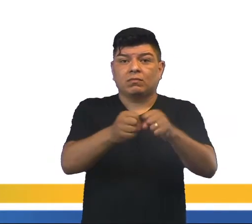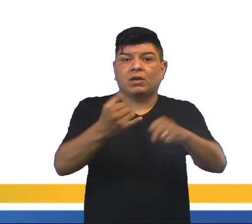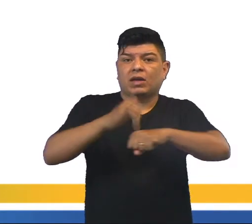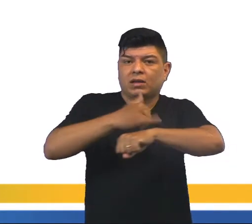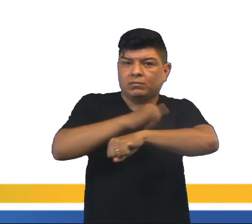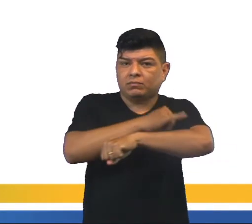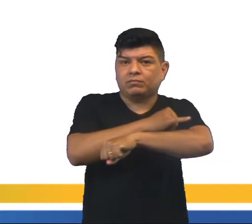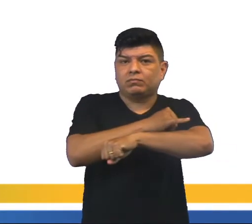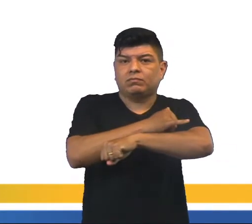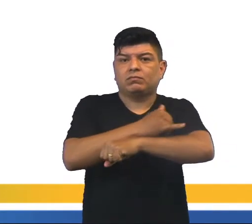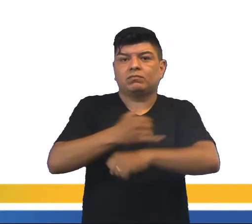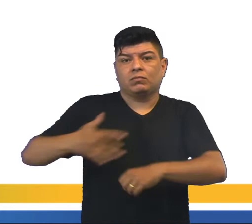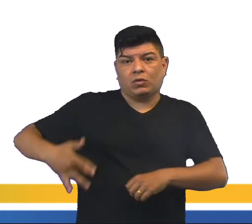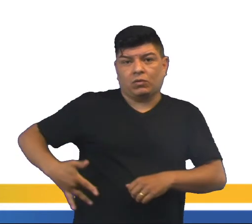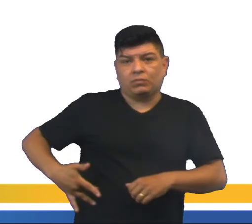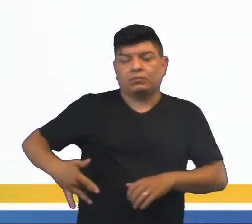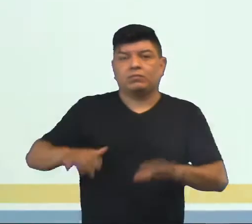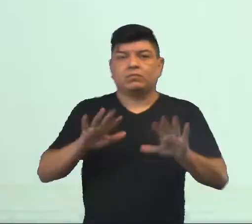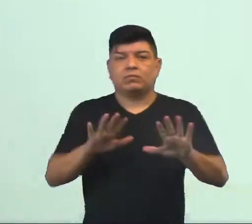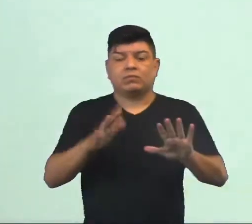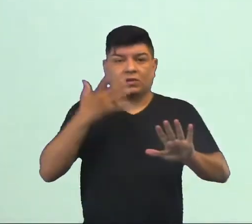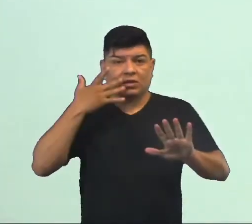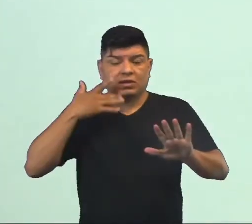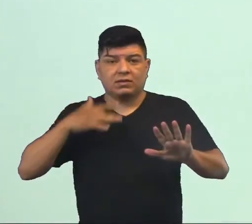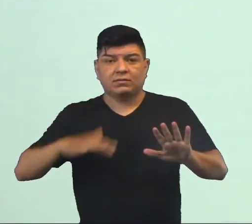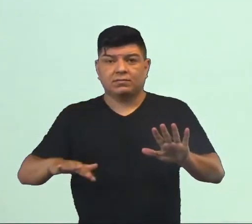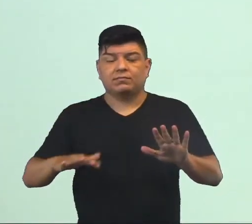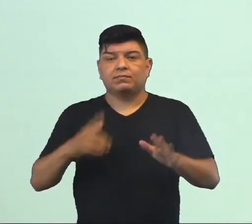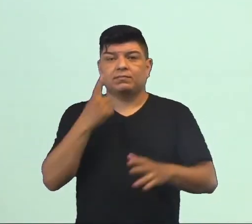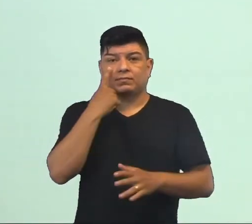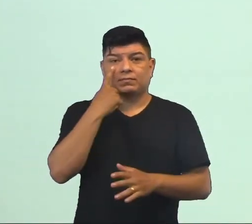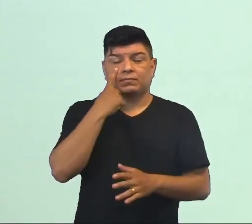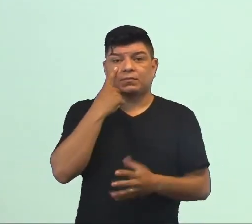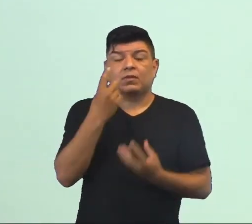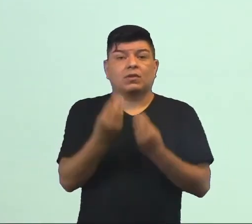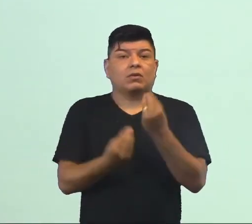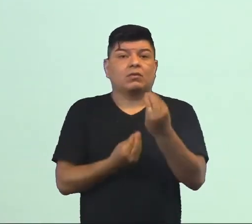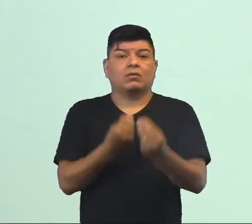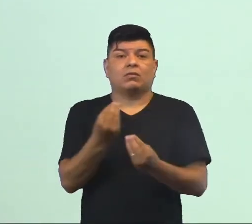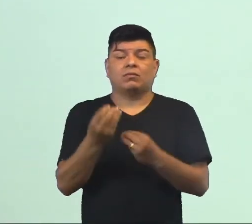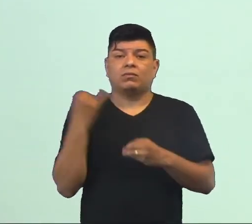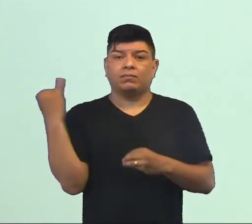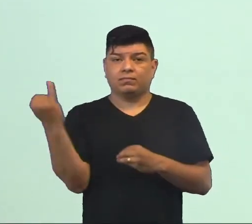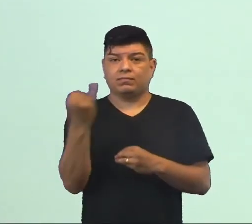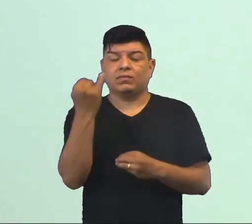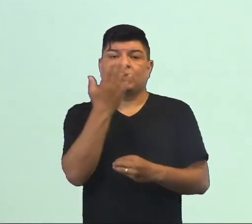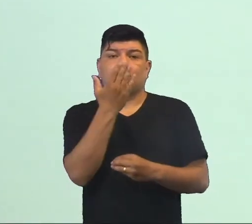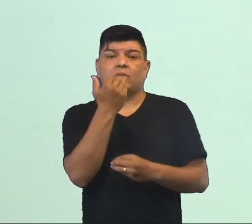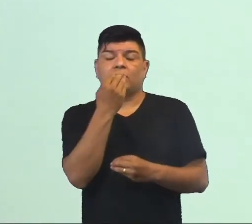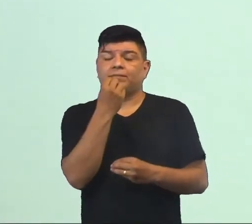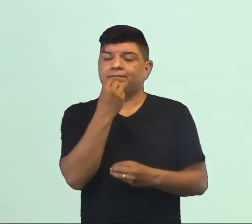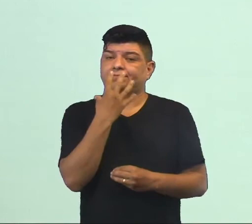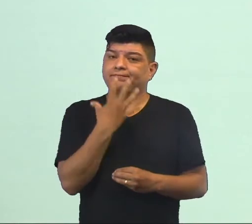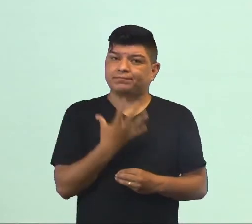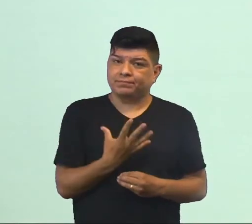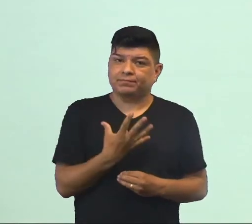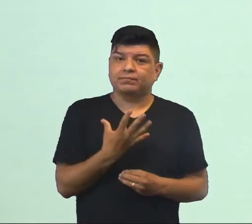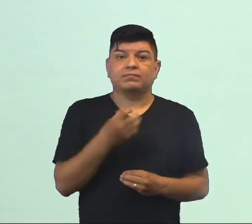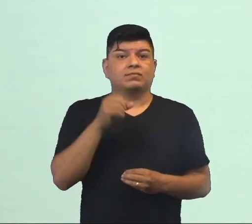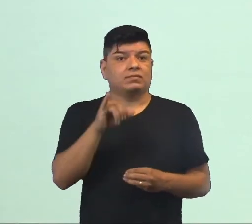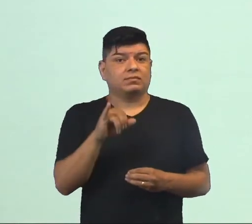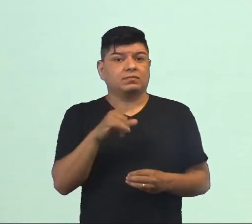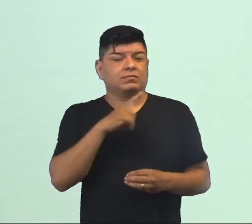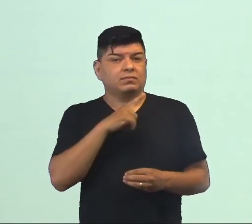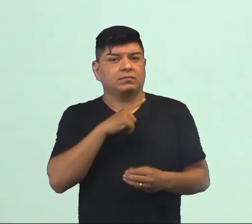gorduras. Então, crianças, aqui nós vemos como é importante nós nos alimentarmos bem. Se nós